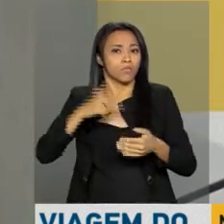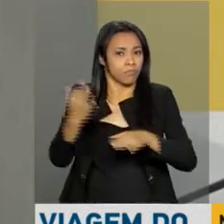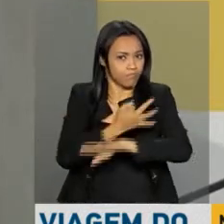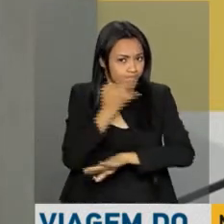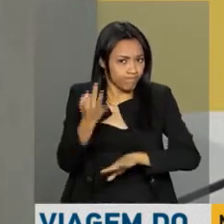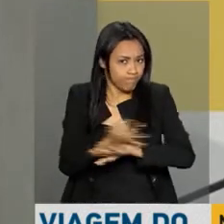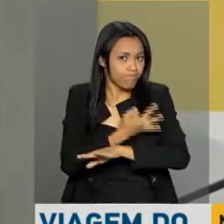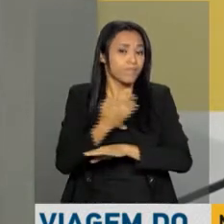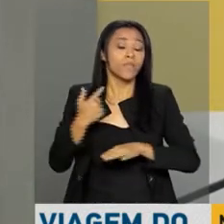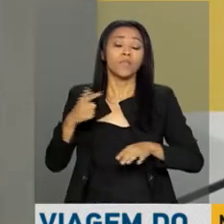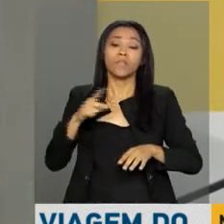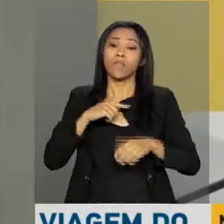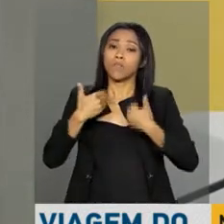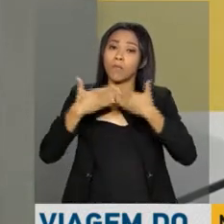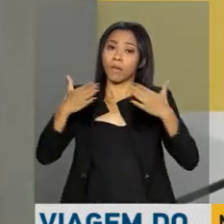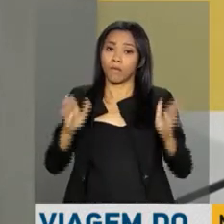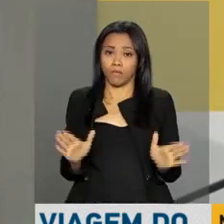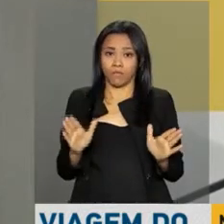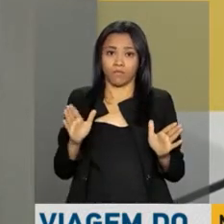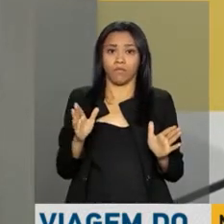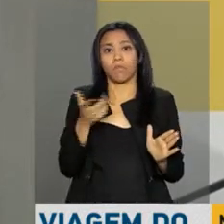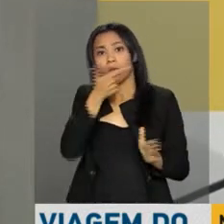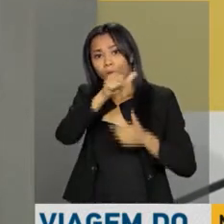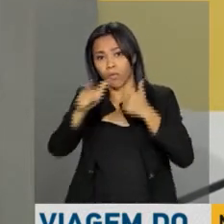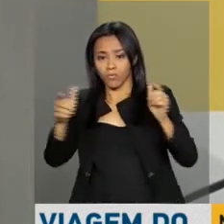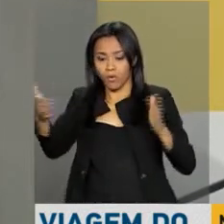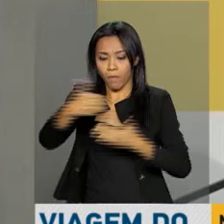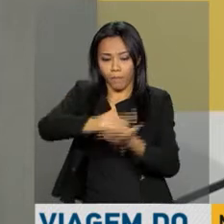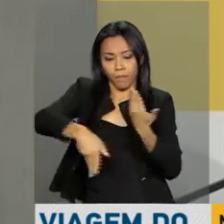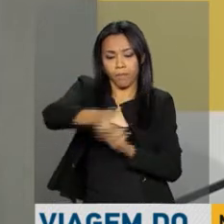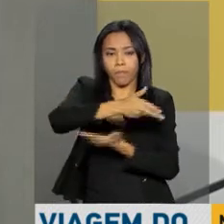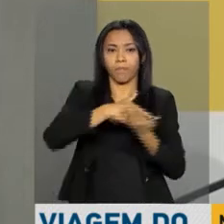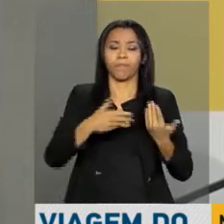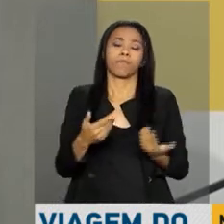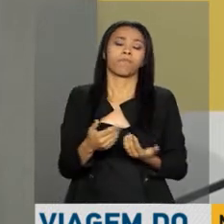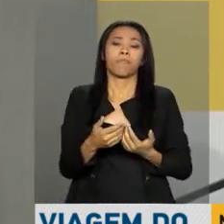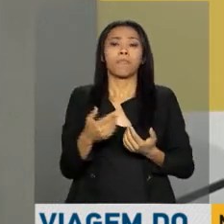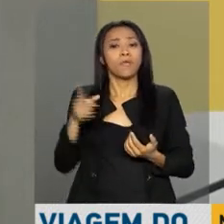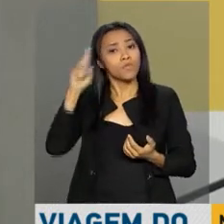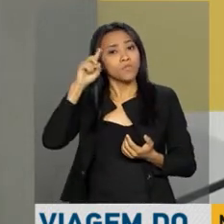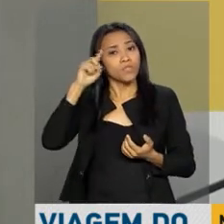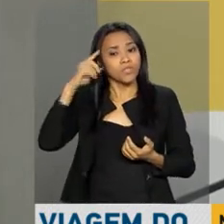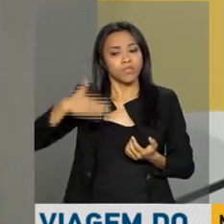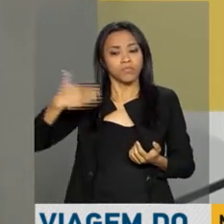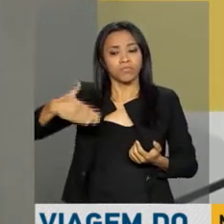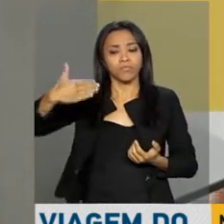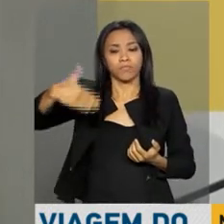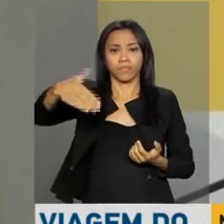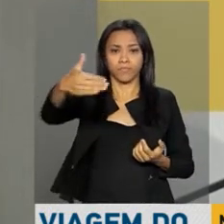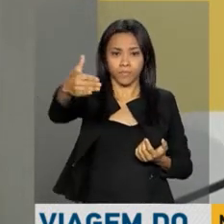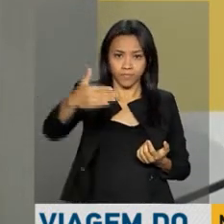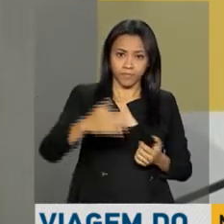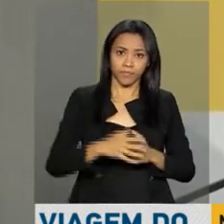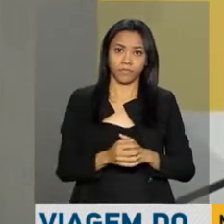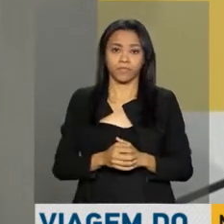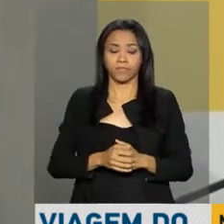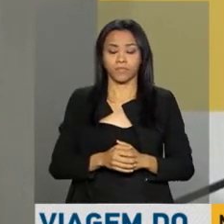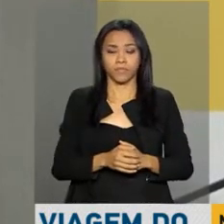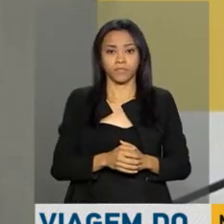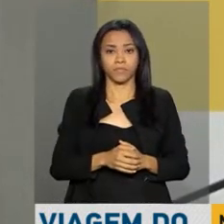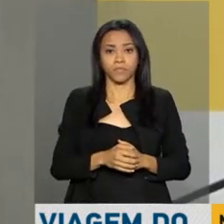estes convenhamos são nos dias que correm bens escassos